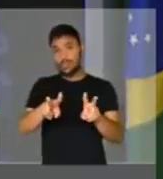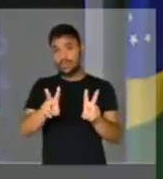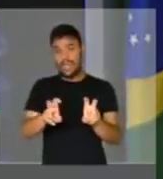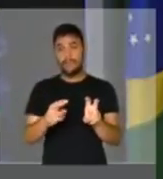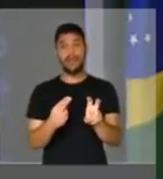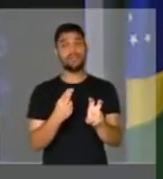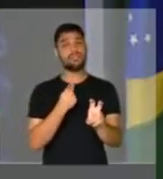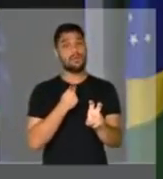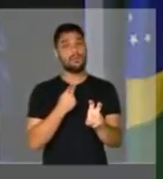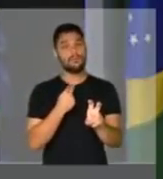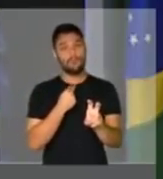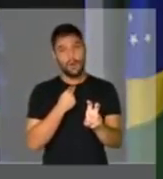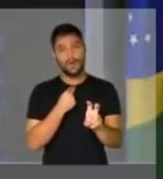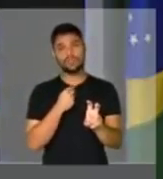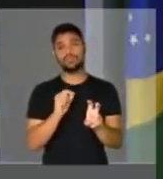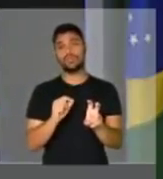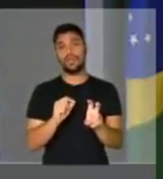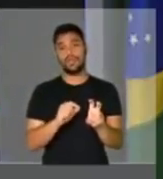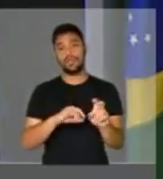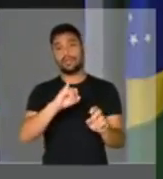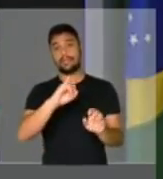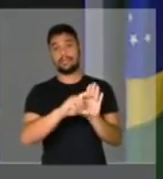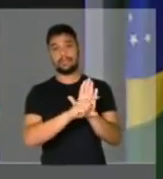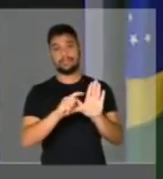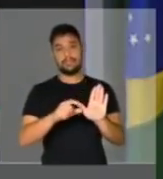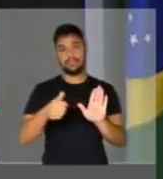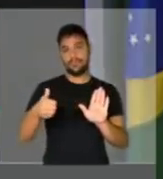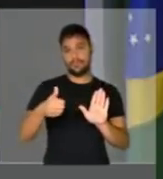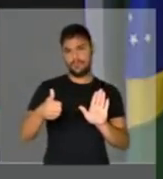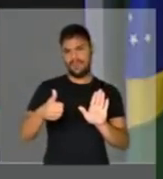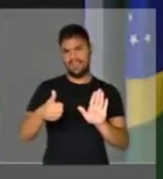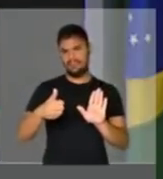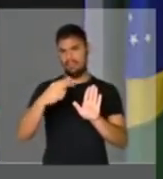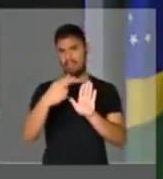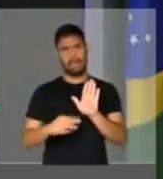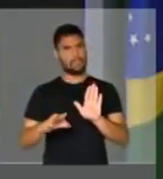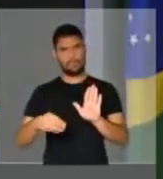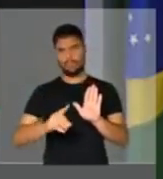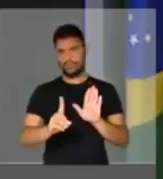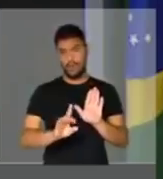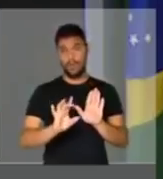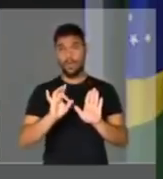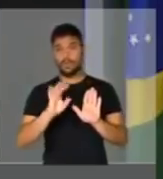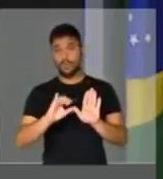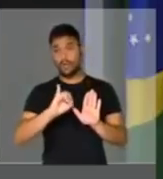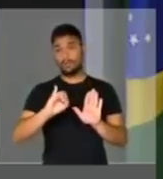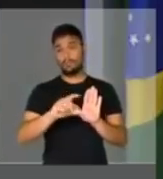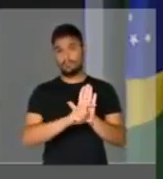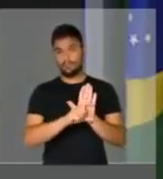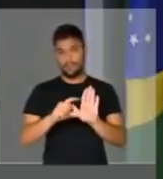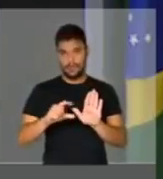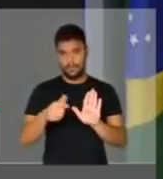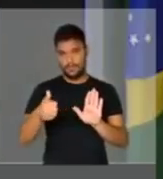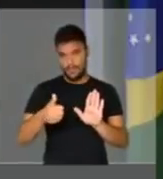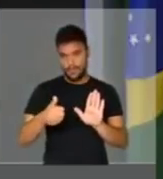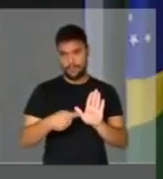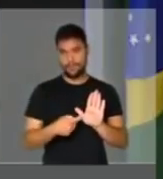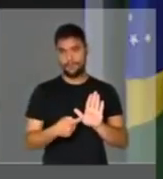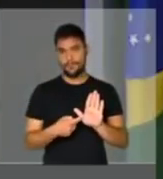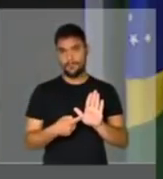não poderá, inciso primeiro, não precisa nem ler muito do regimento, é só pegar o inciso primeiro, não precisa nem